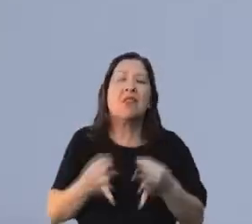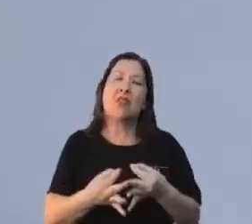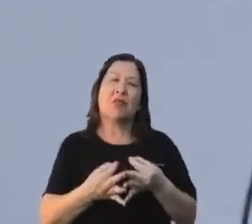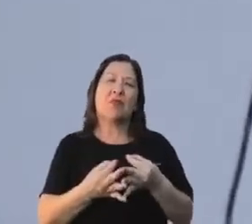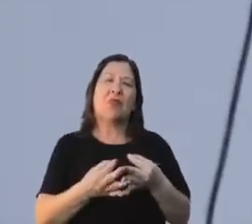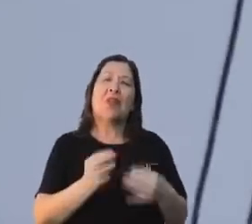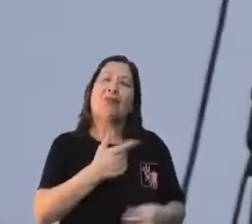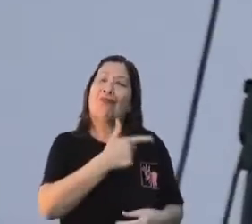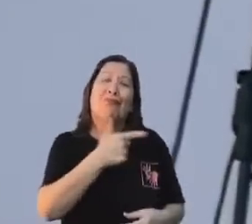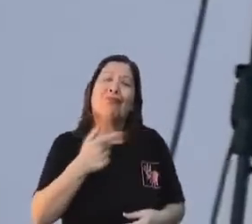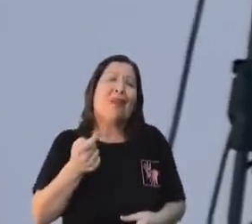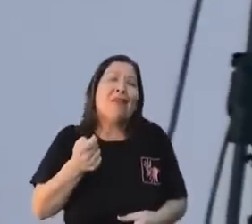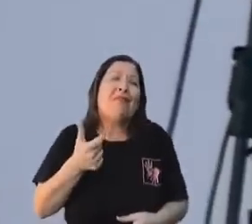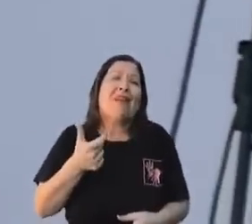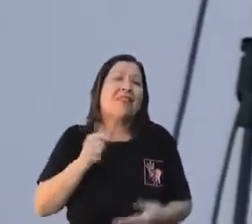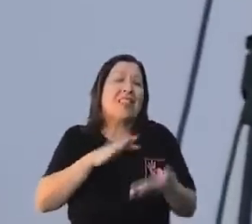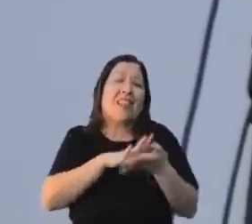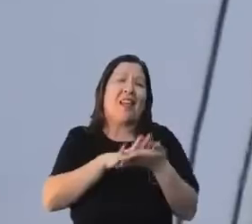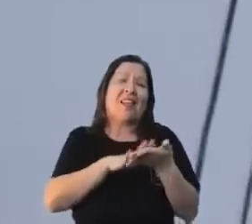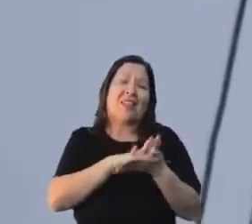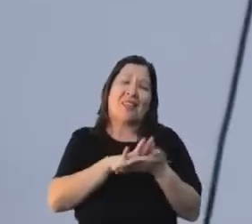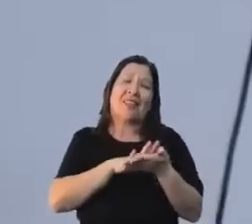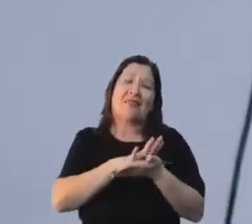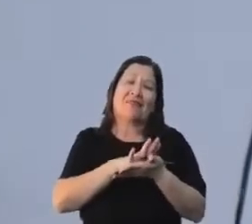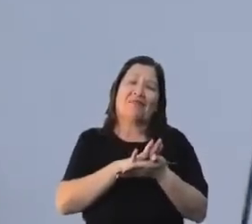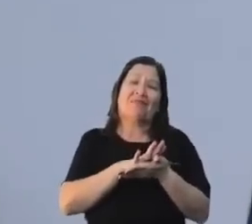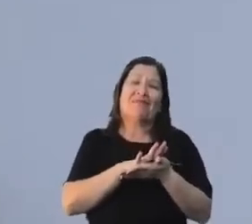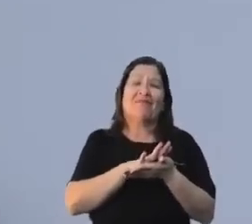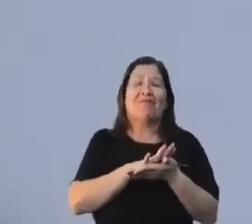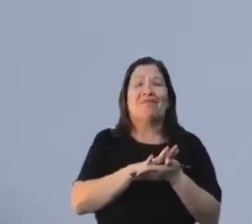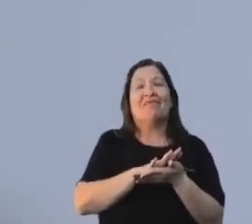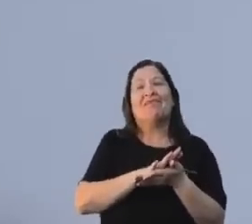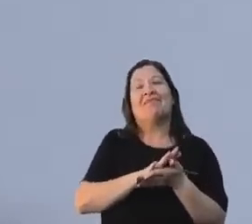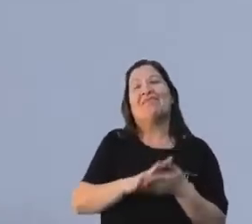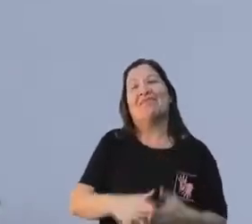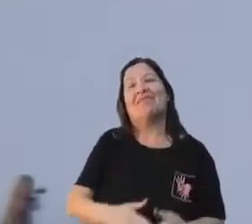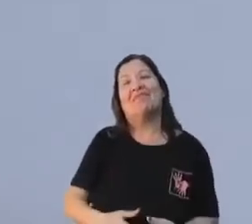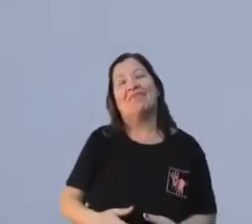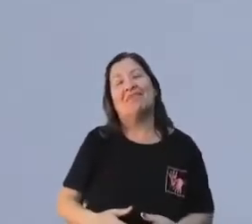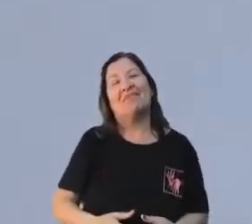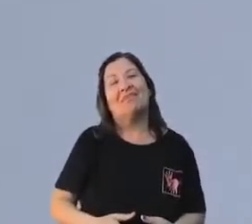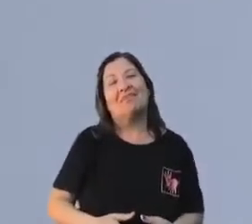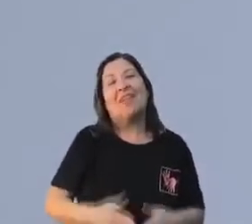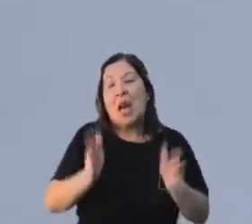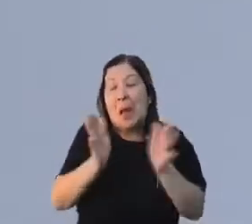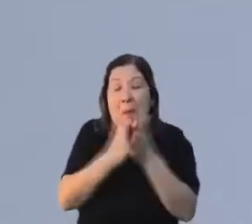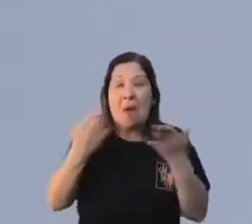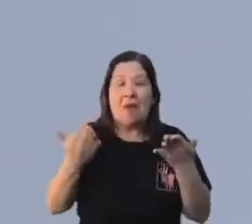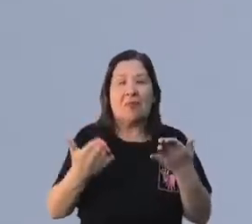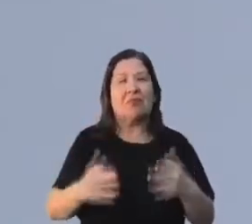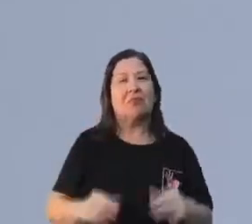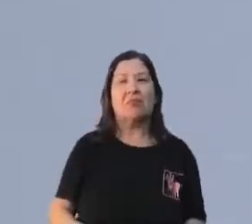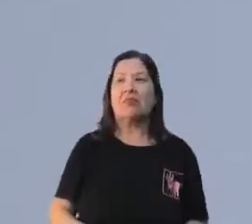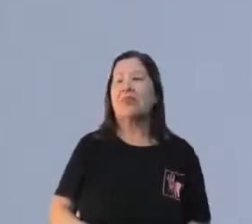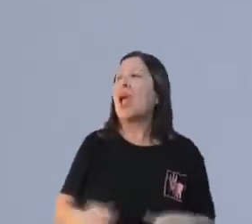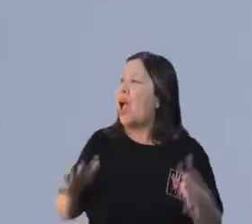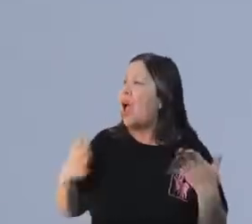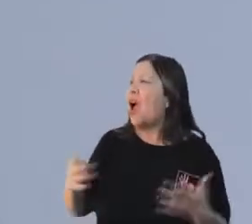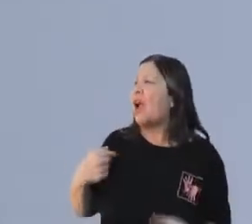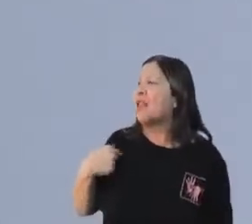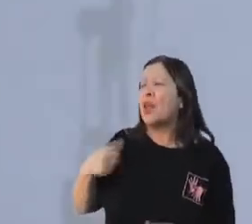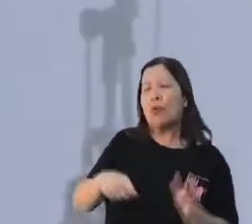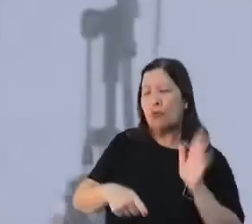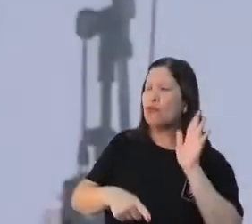fogão, e ela gostaria tanto de beber uma aguinha gelada no calor escaldante do sertão. Falou, então vou mandar o dinheiro para comprar geladeira, para comprar fogão, o que ela